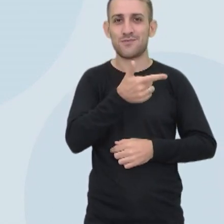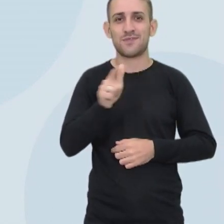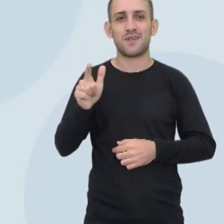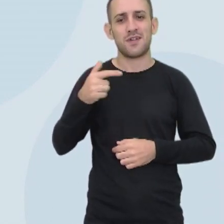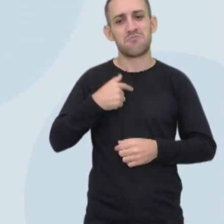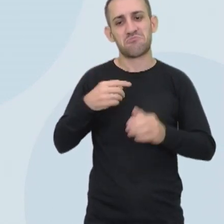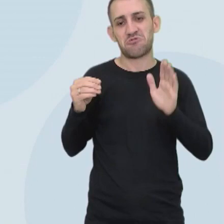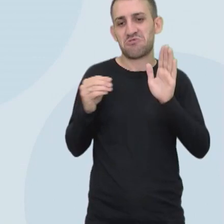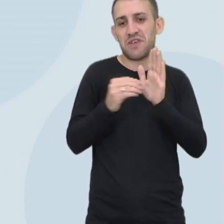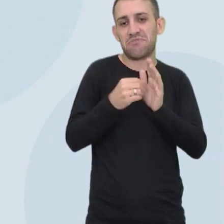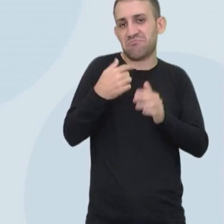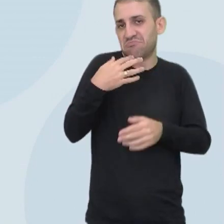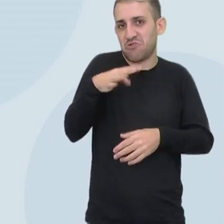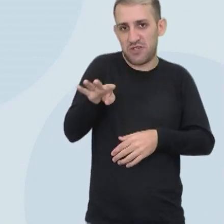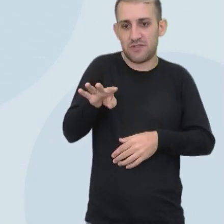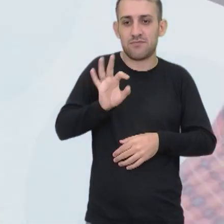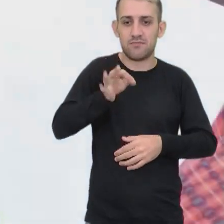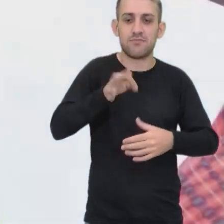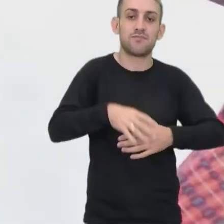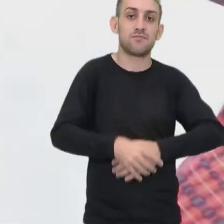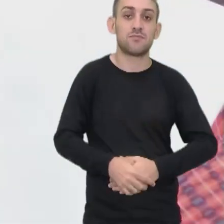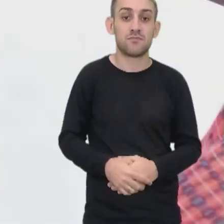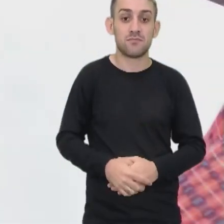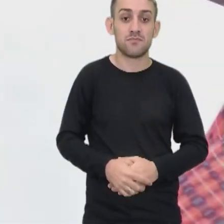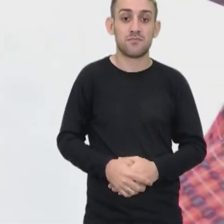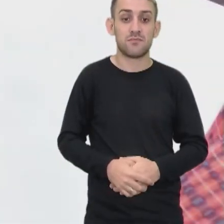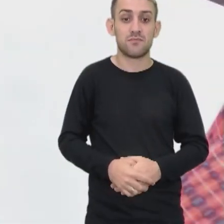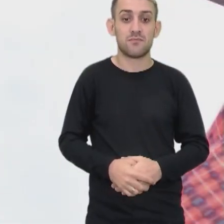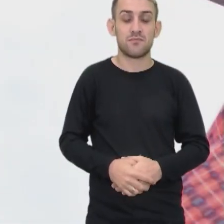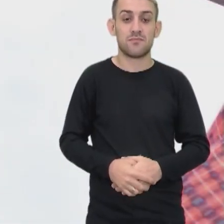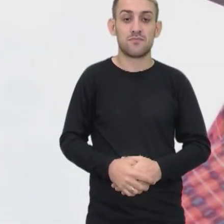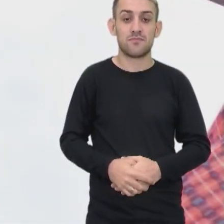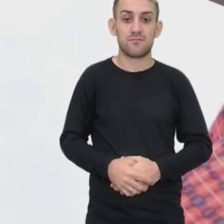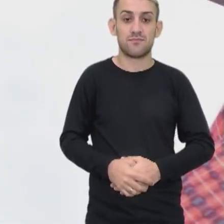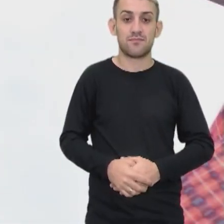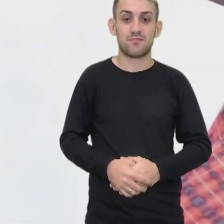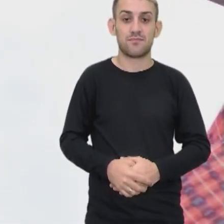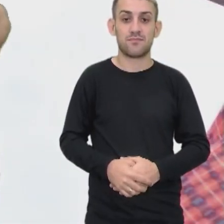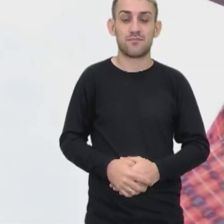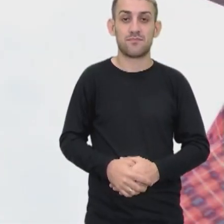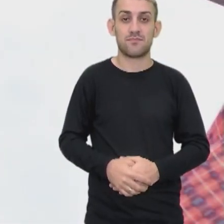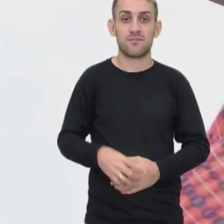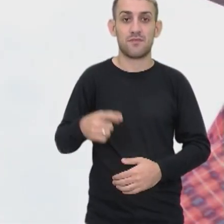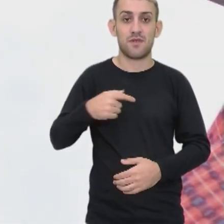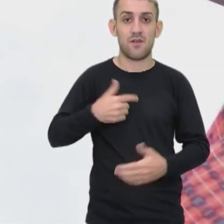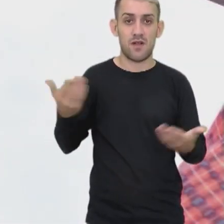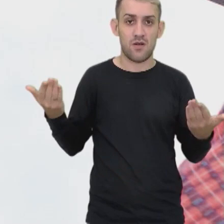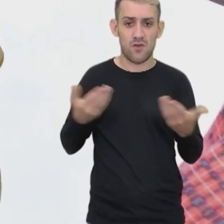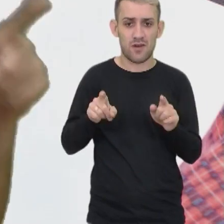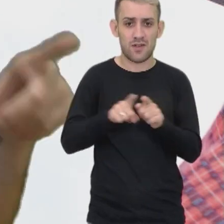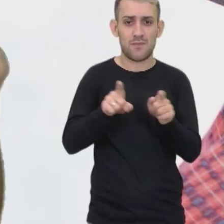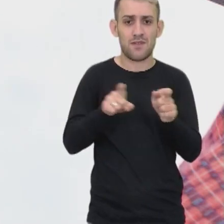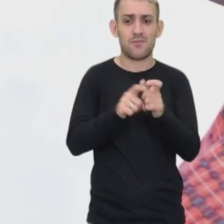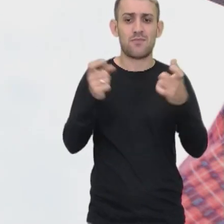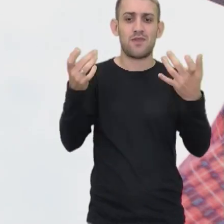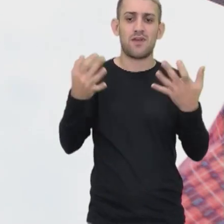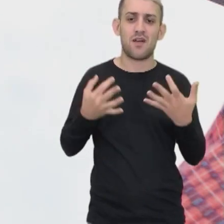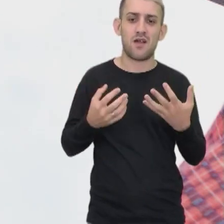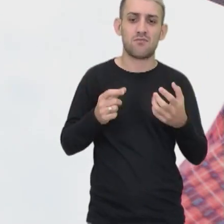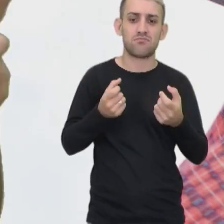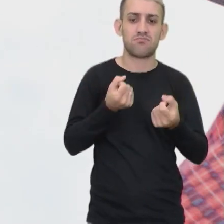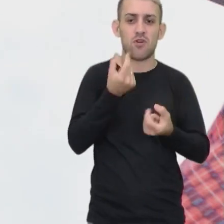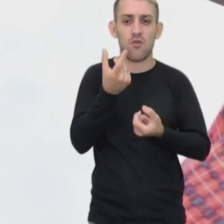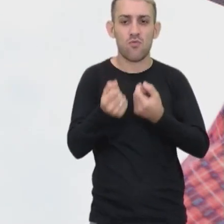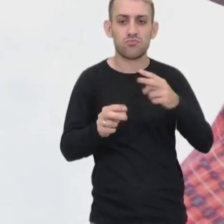autoria desconhecida, tá? Pessoal, pode voltar em mim um pouquinho. Eu vou acabar falando de alguns termos que têm a ver